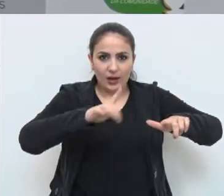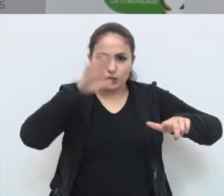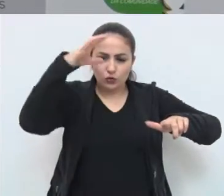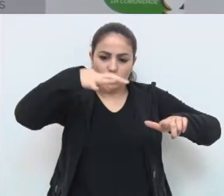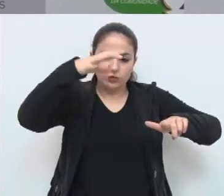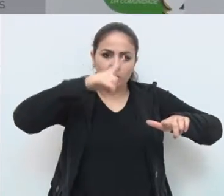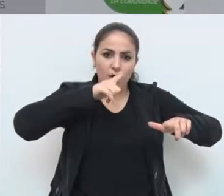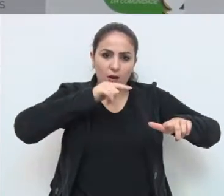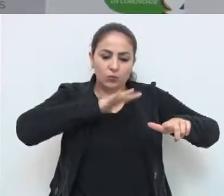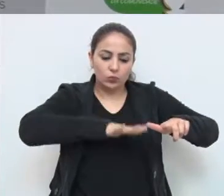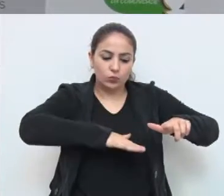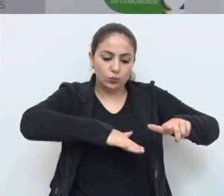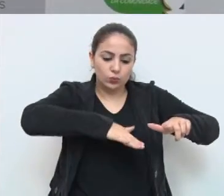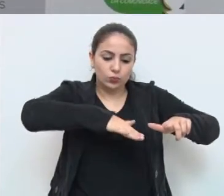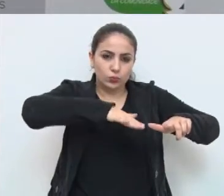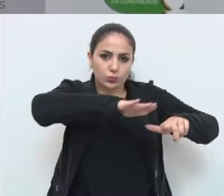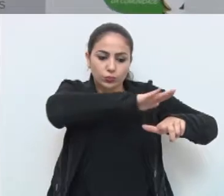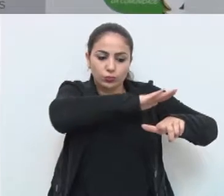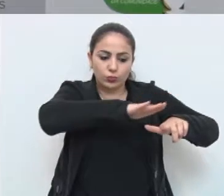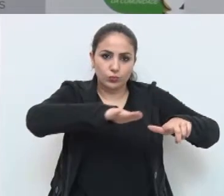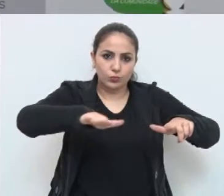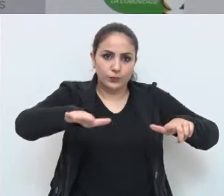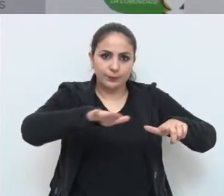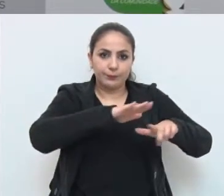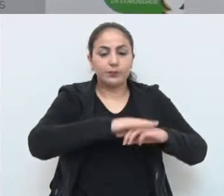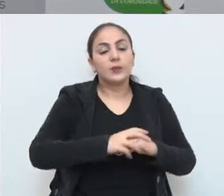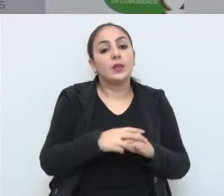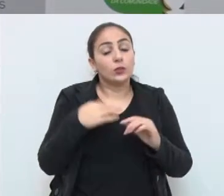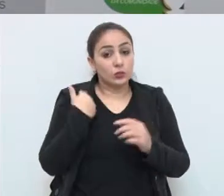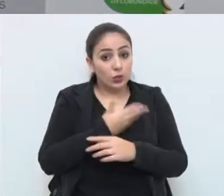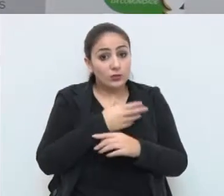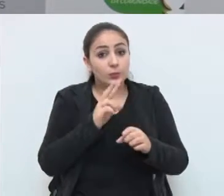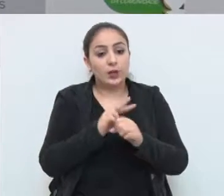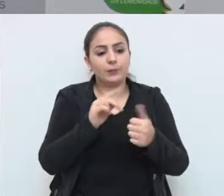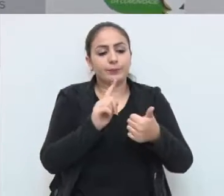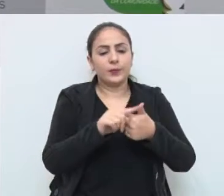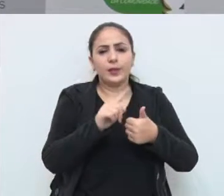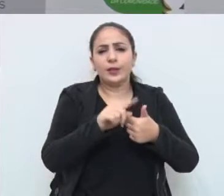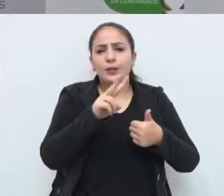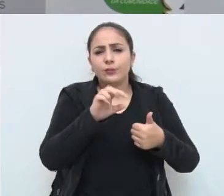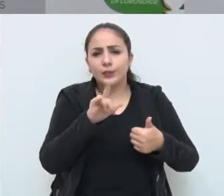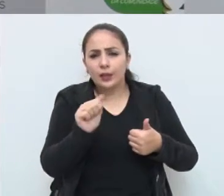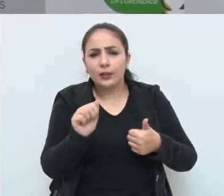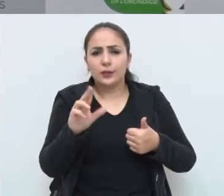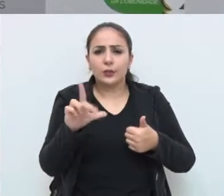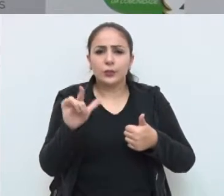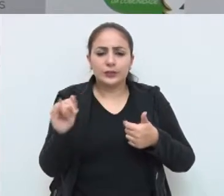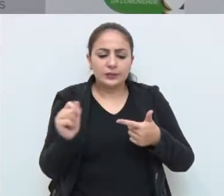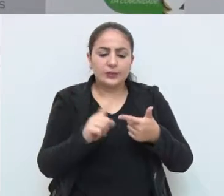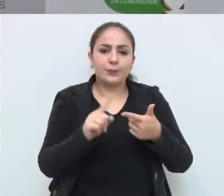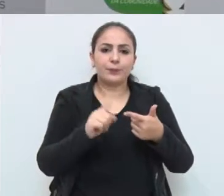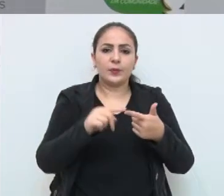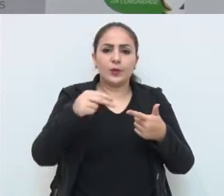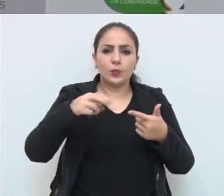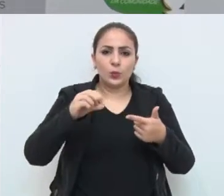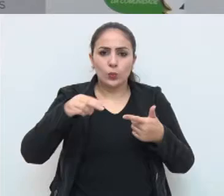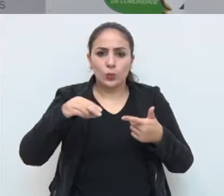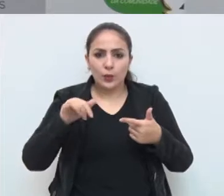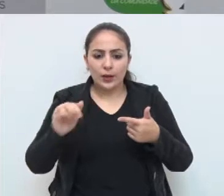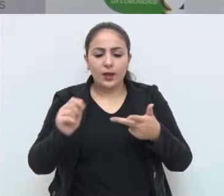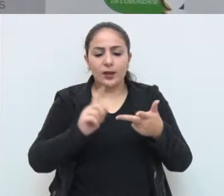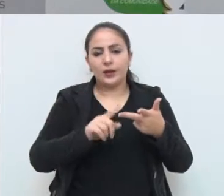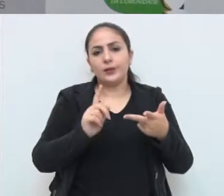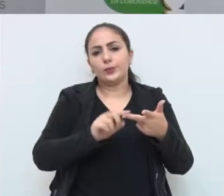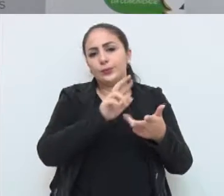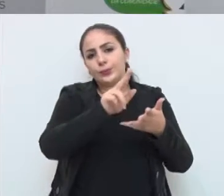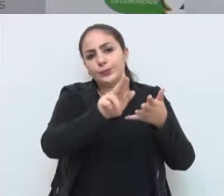Vila Anes, Vila Luísa, bairro São José, entre outras, bairro Nonoá e outras comunidades que sofrem com isso, né? Que já é de praxe, quando tem uma chuva um